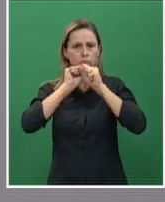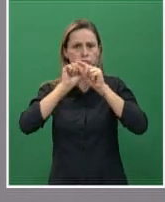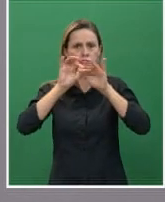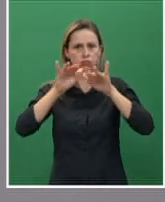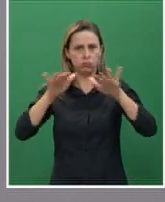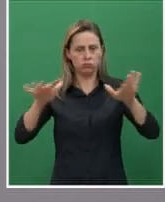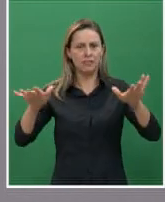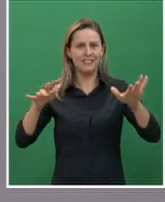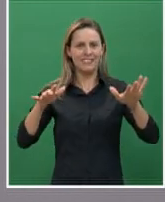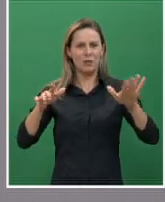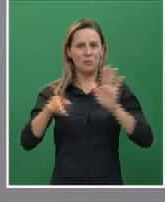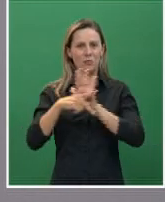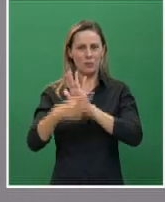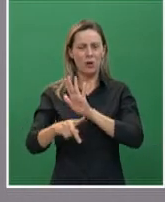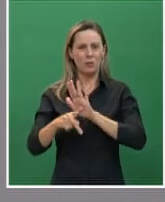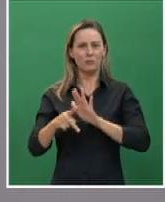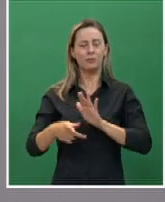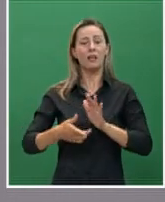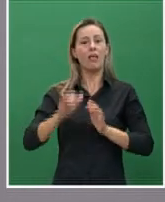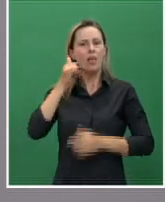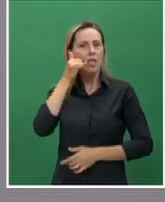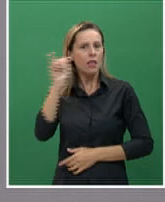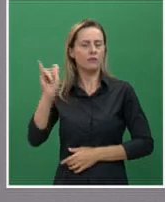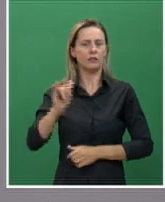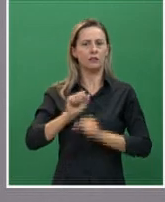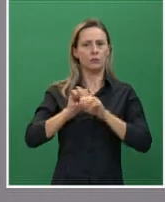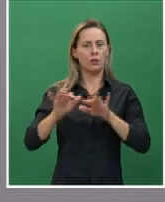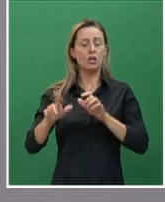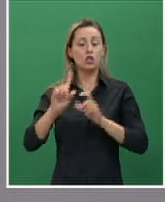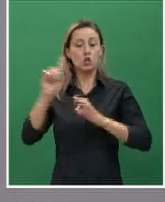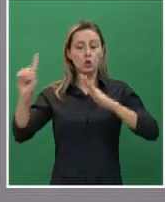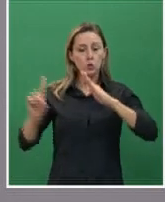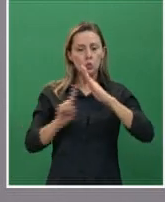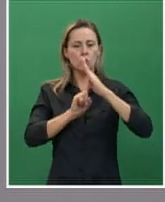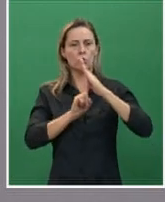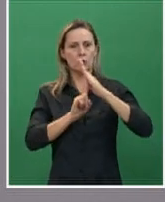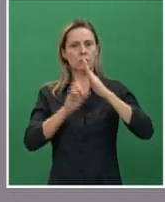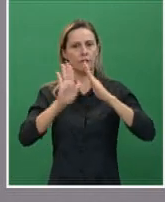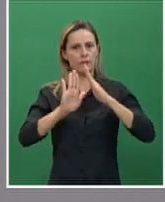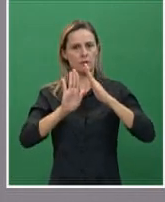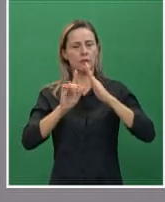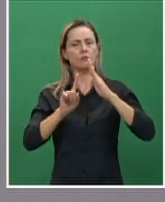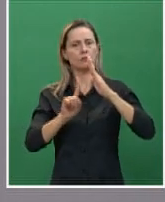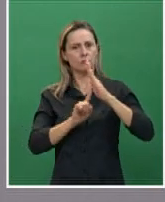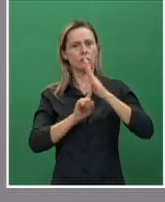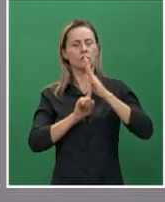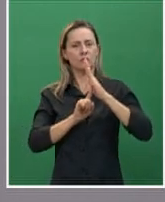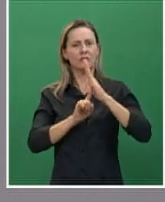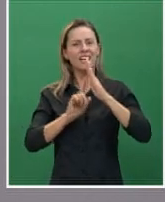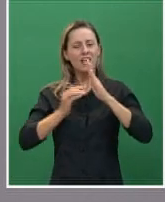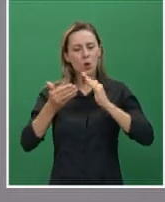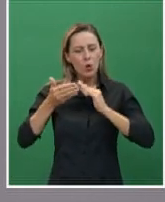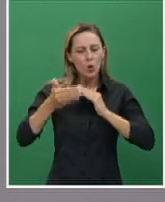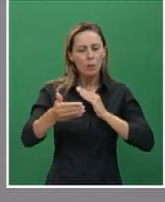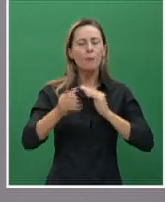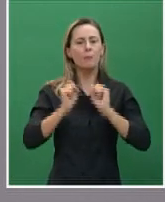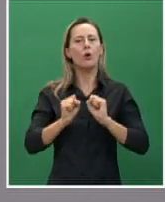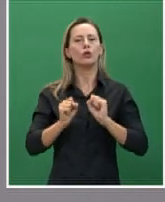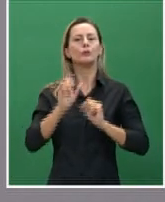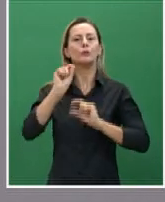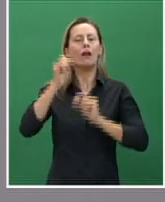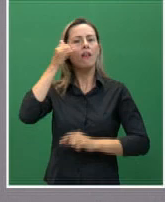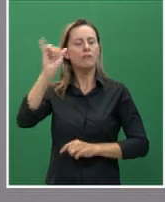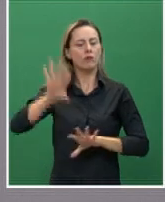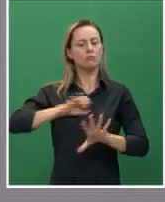de apresentaram sintomas e já poder fazer o isolamento EA partir daí nós podemos evitar assim o